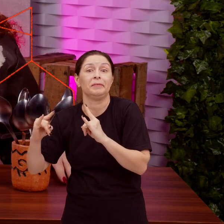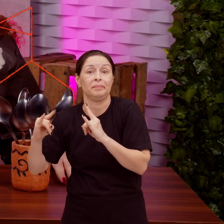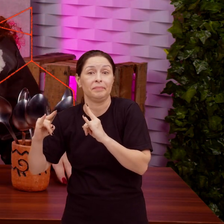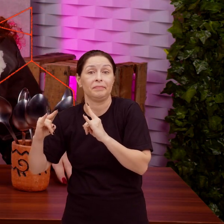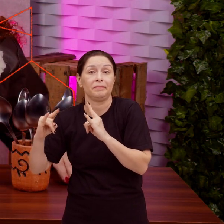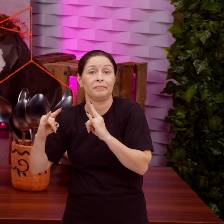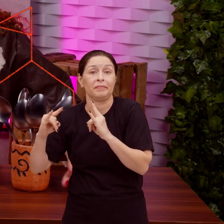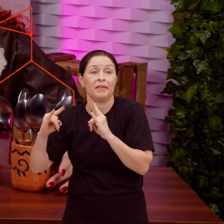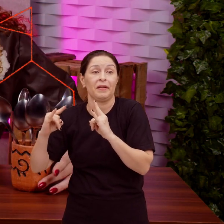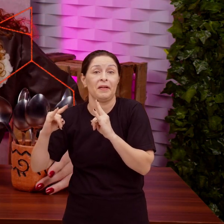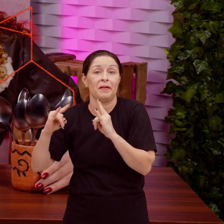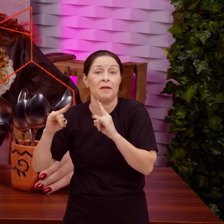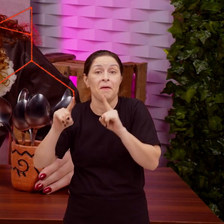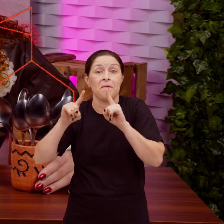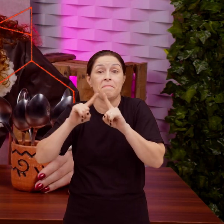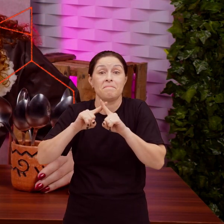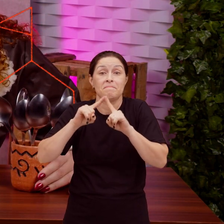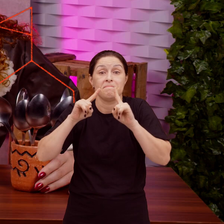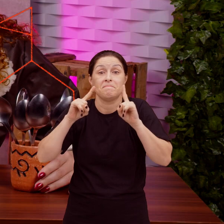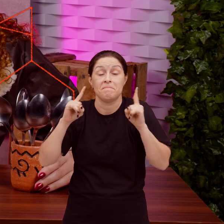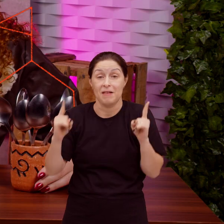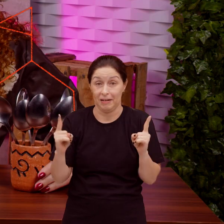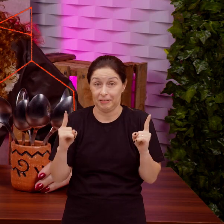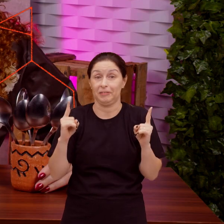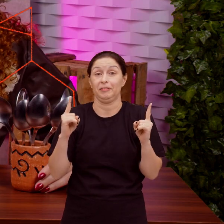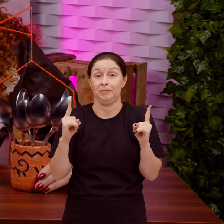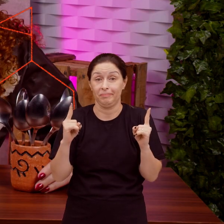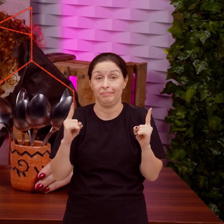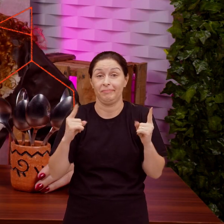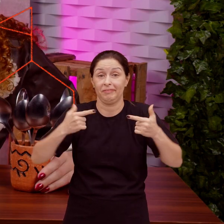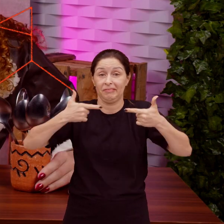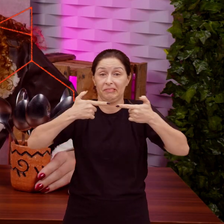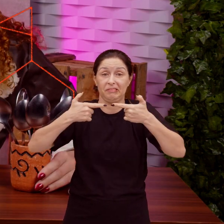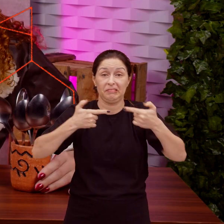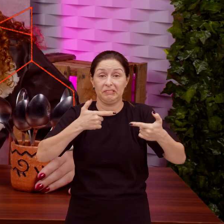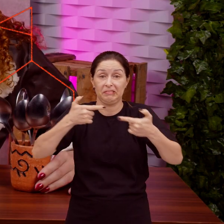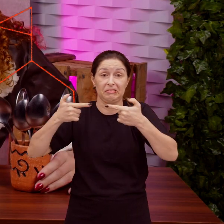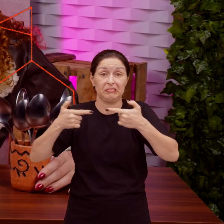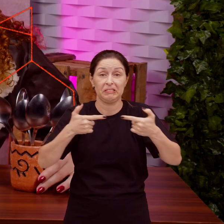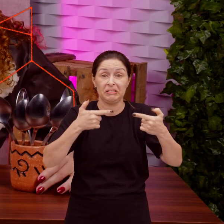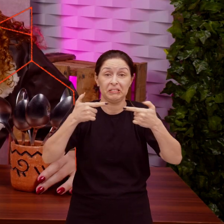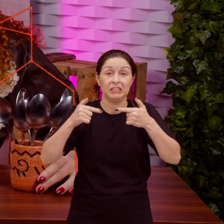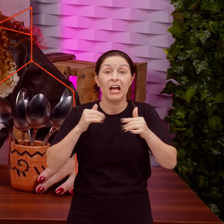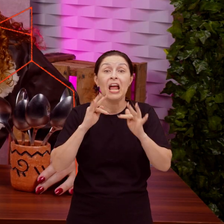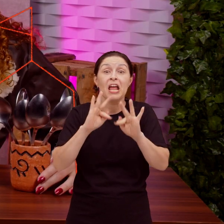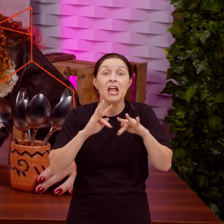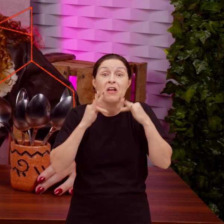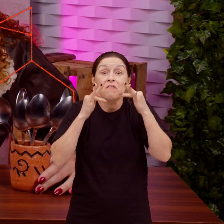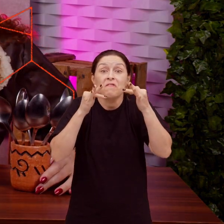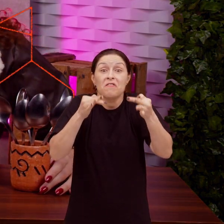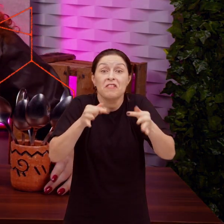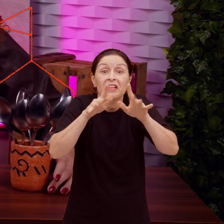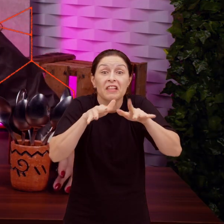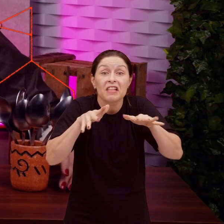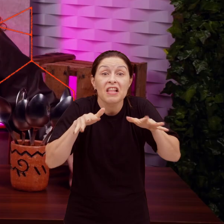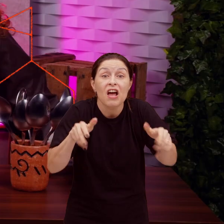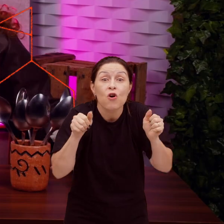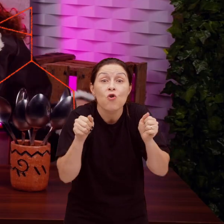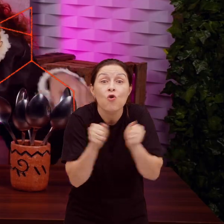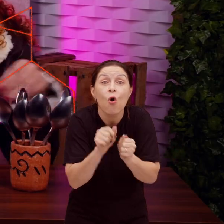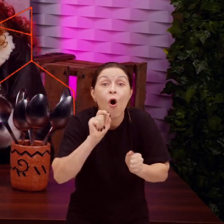Só que além de estarem guerreando, os filisteus não estavam sozinhos. Acompanhavam